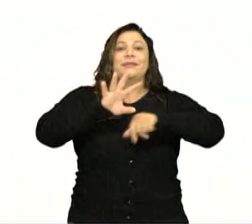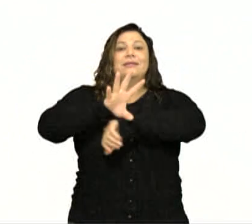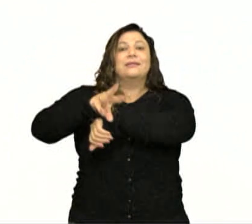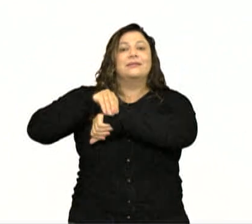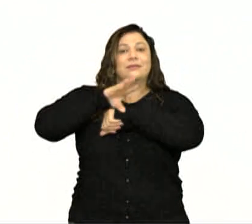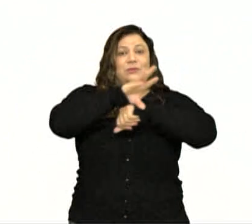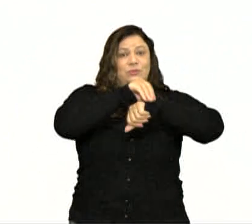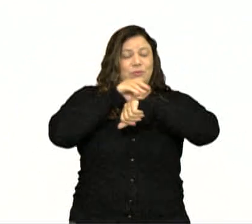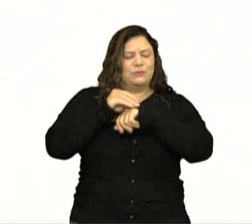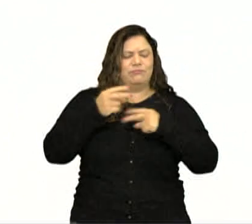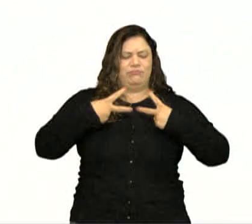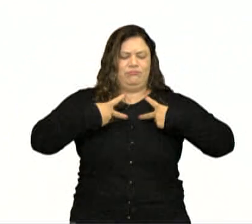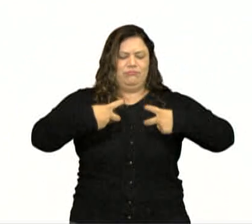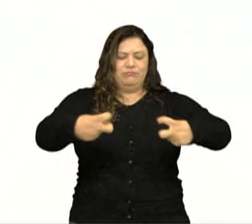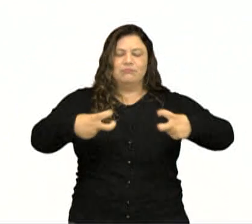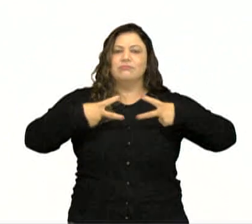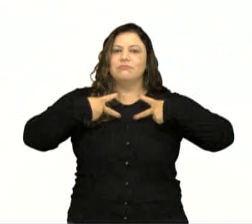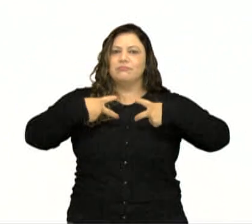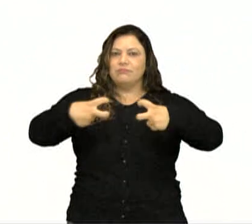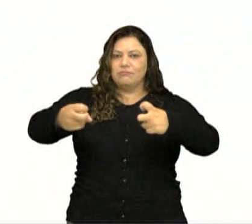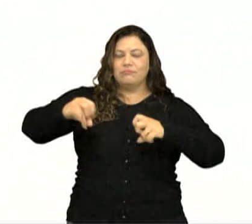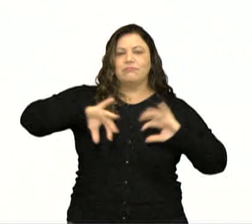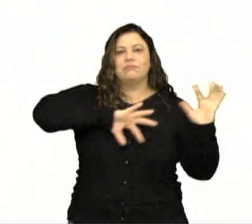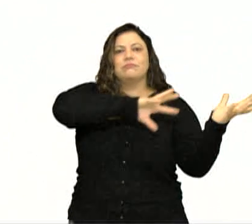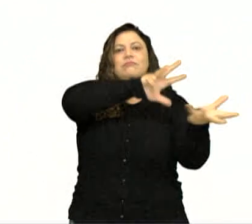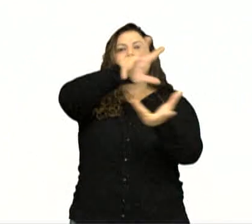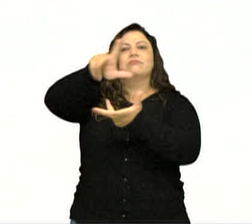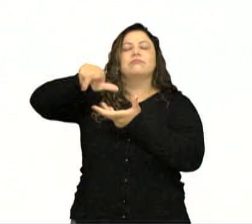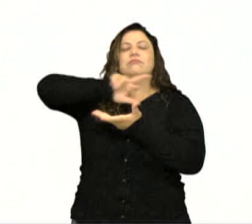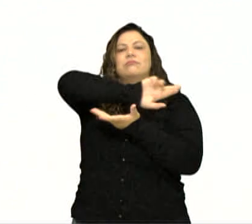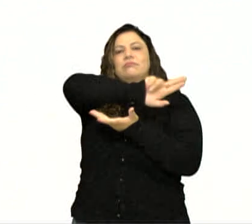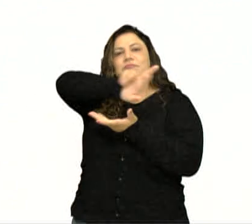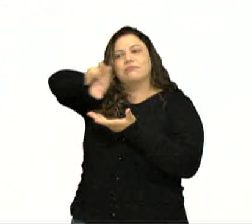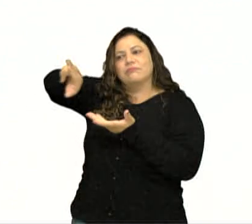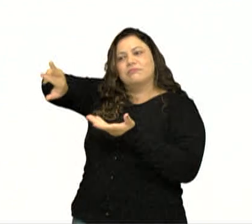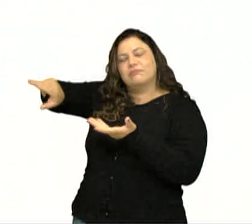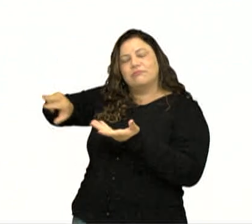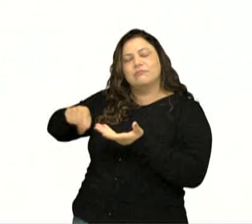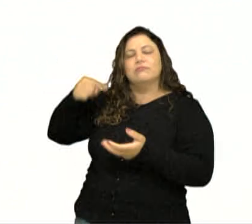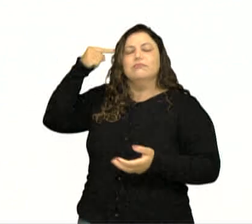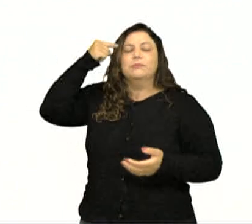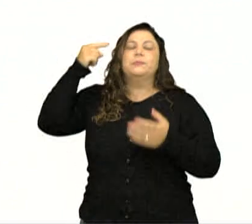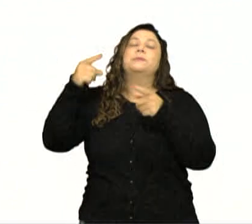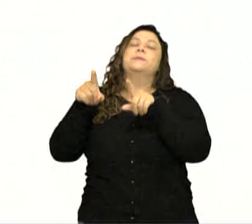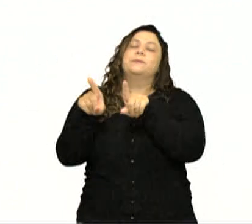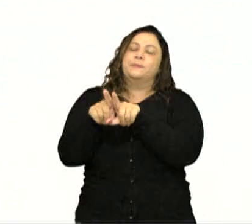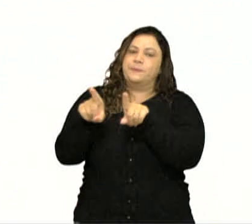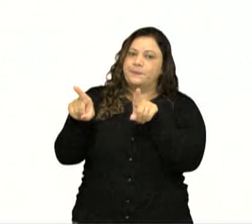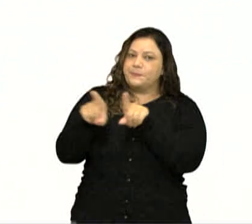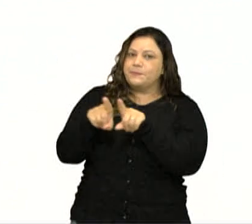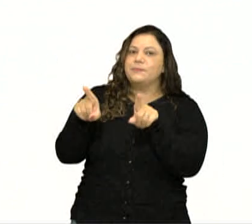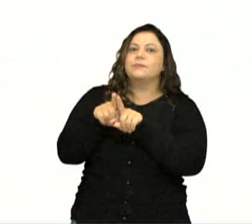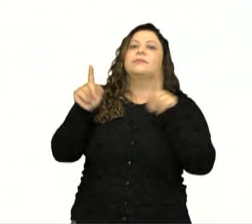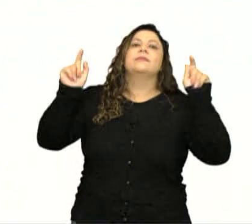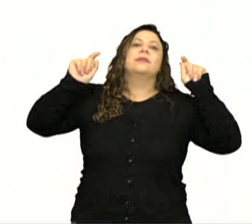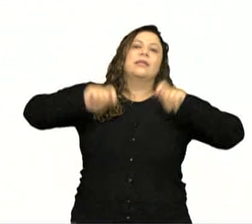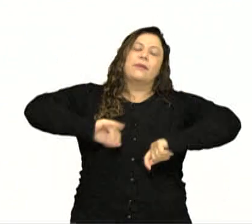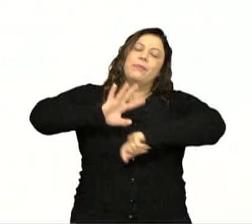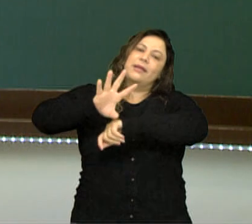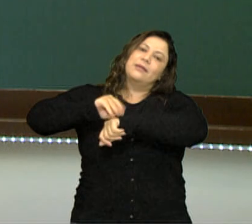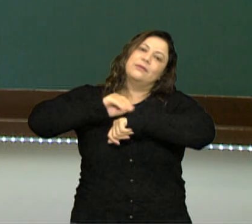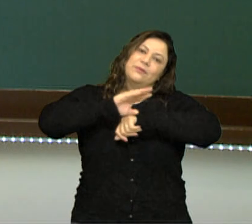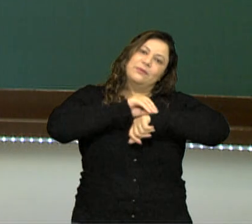conhecer, perceber o mundo, perceber todas as coisas, a mente também é capaz de